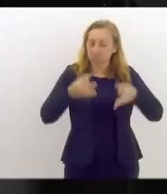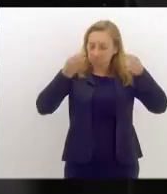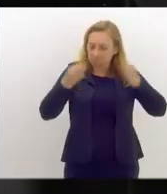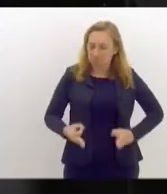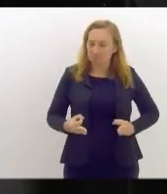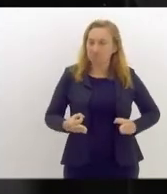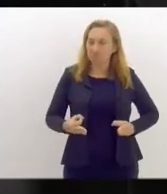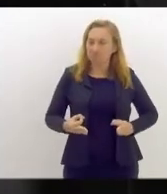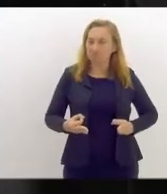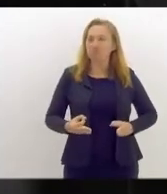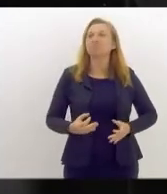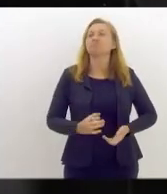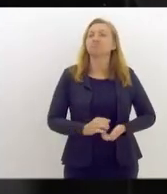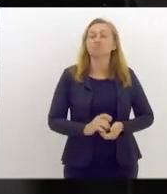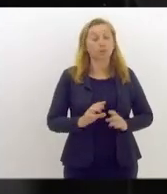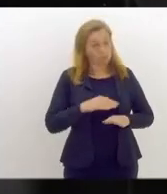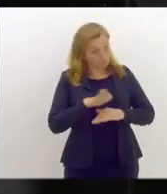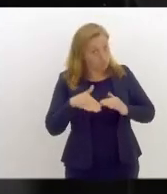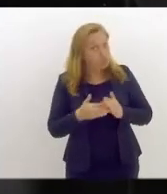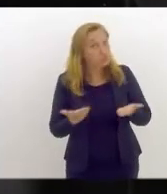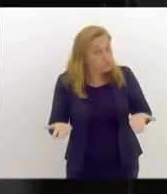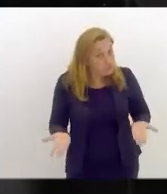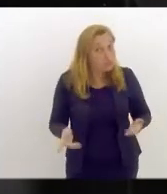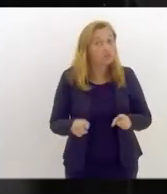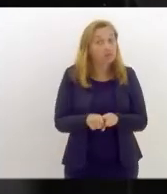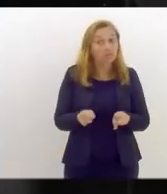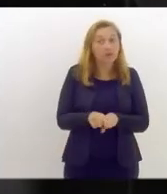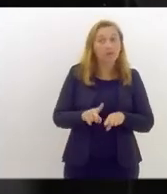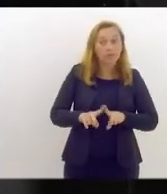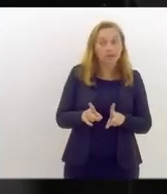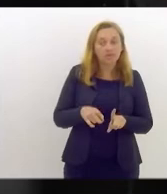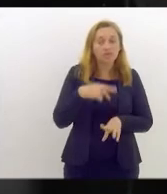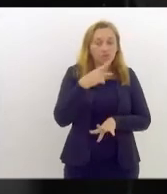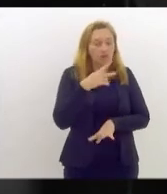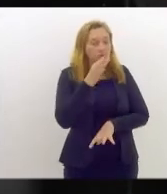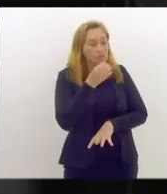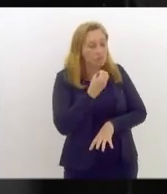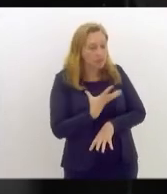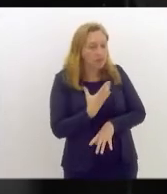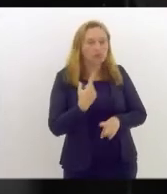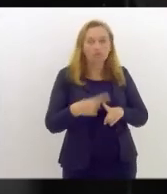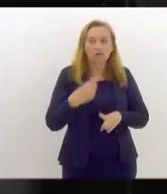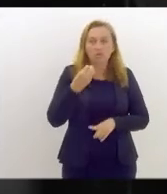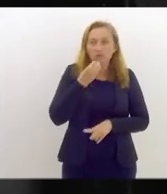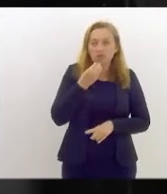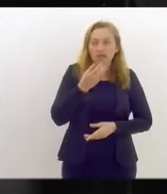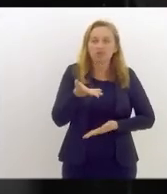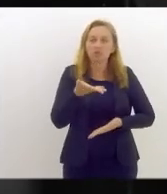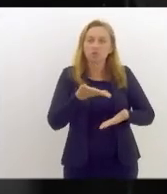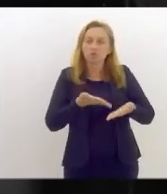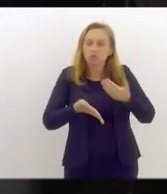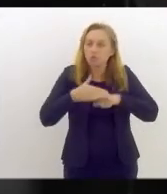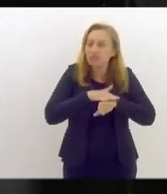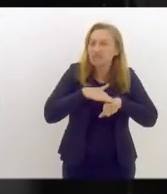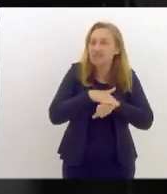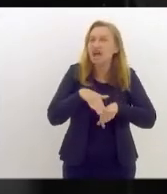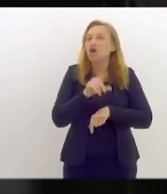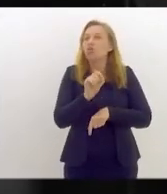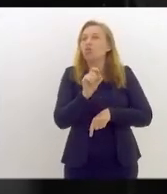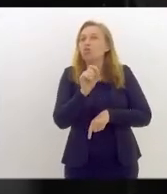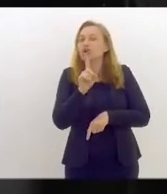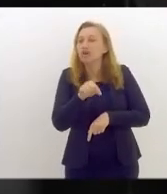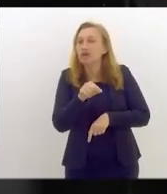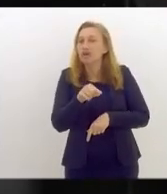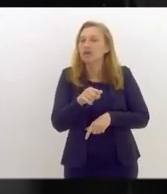assim evidentemente como todos mas eu destaco muito isso porque temos oportunidade de trocar ideias sobre o que